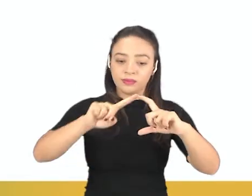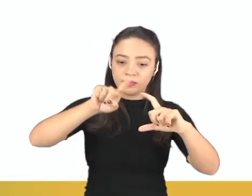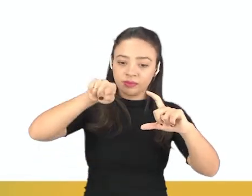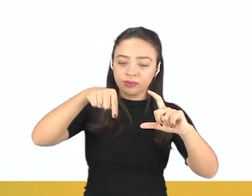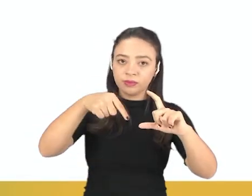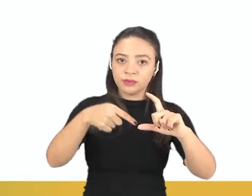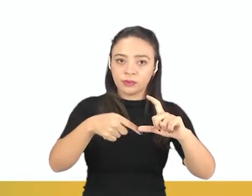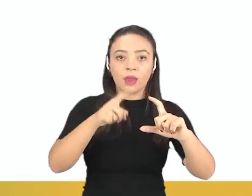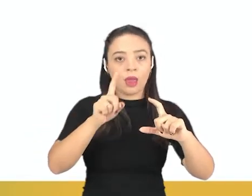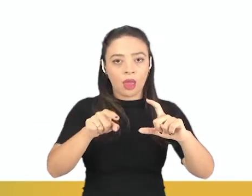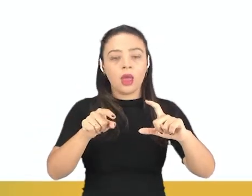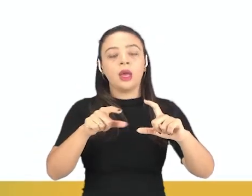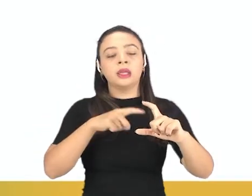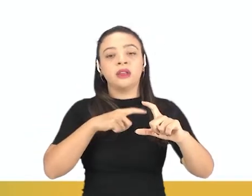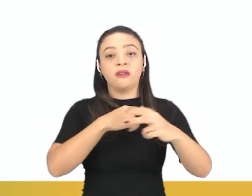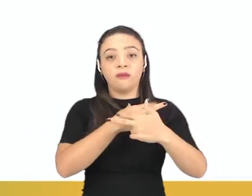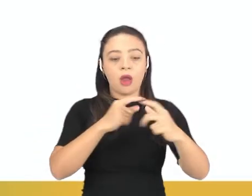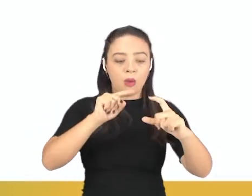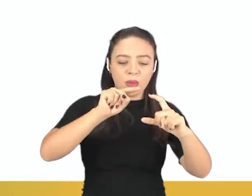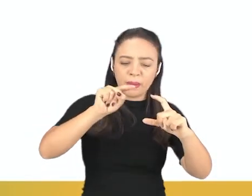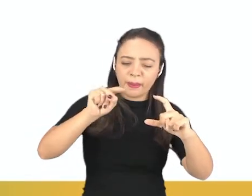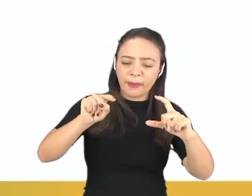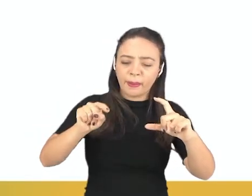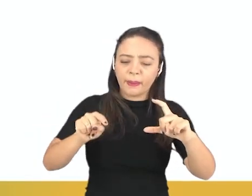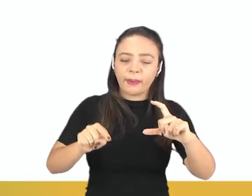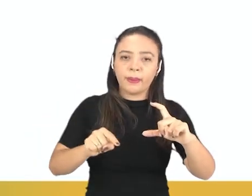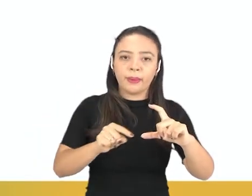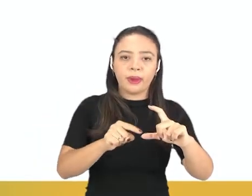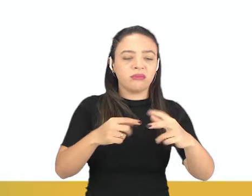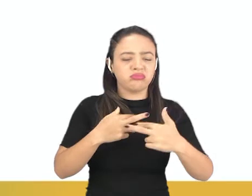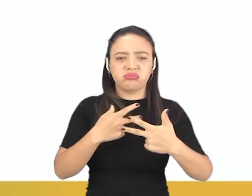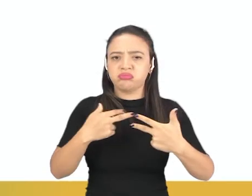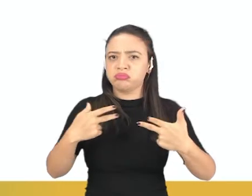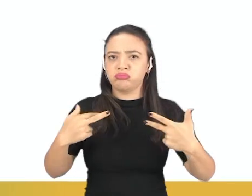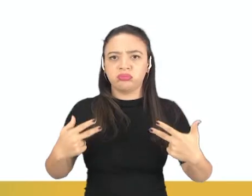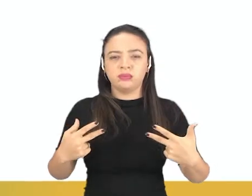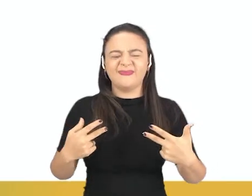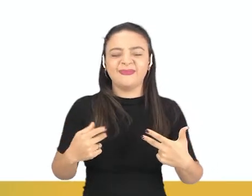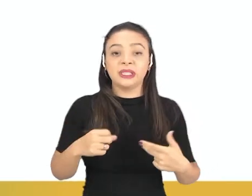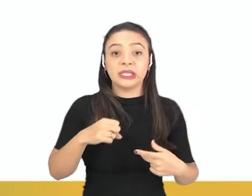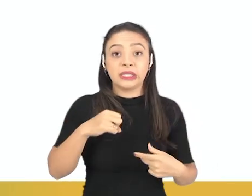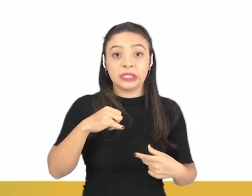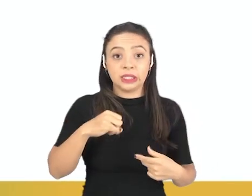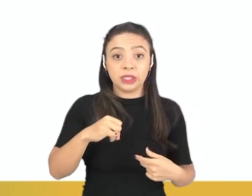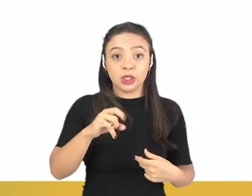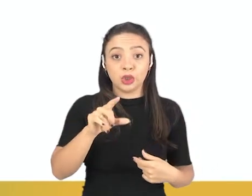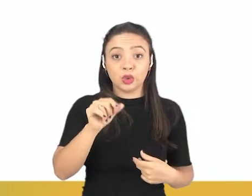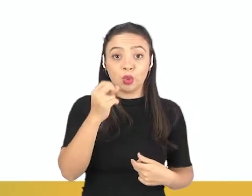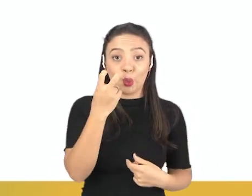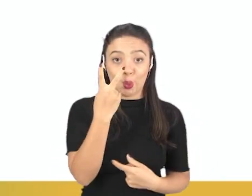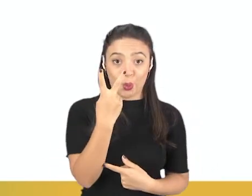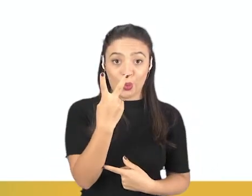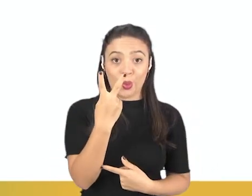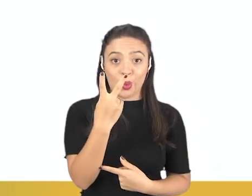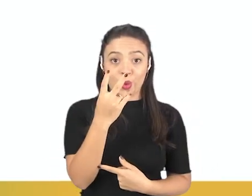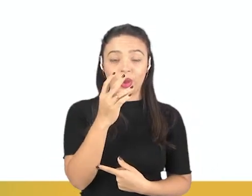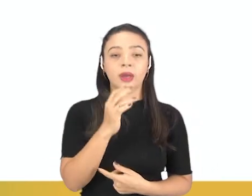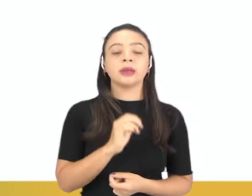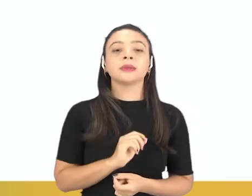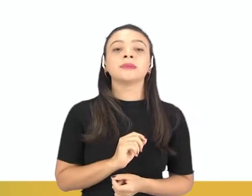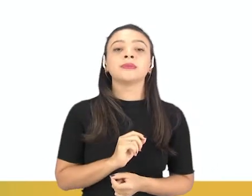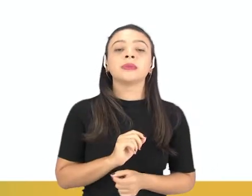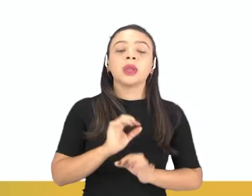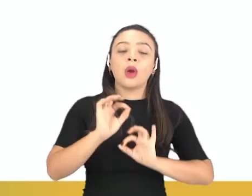linha formada por pontos Então na verdade por infinitos pontos ao fixarmos dois desses pontos distintos